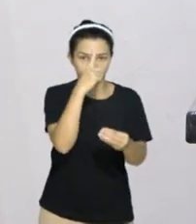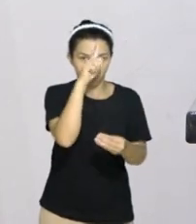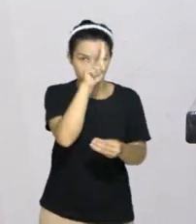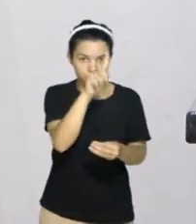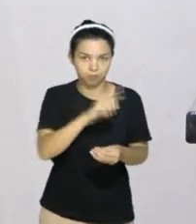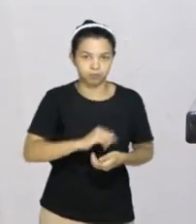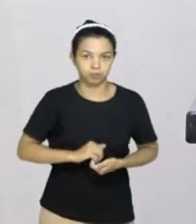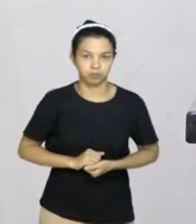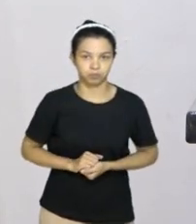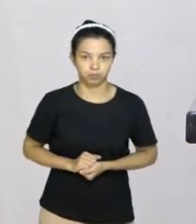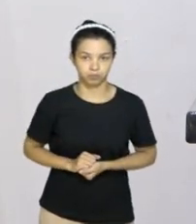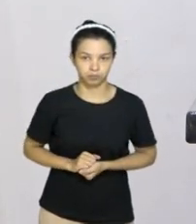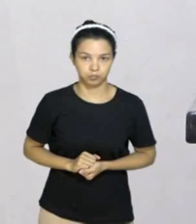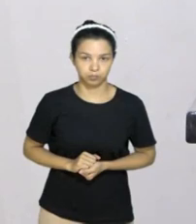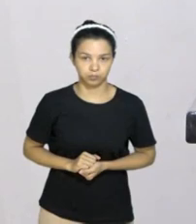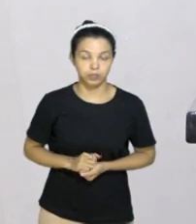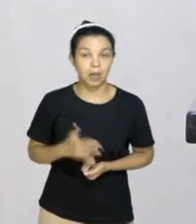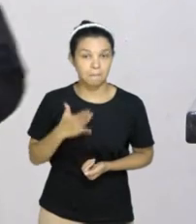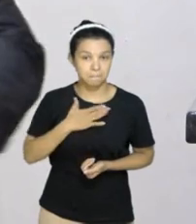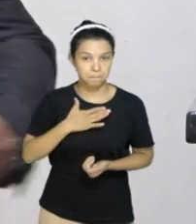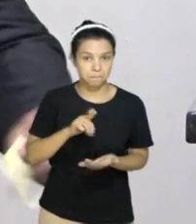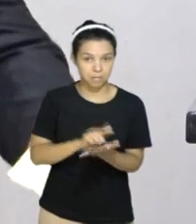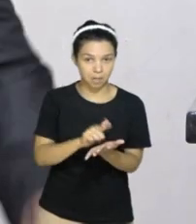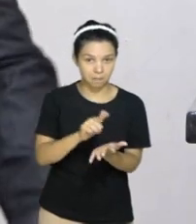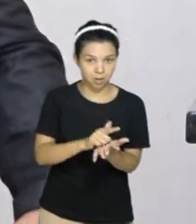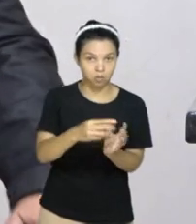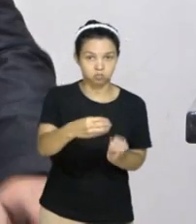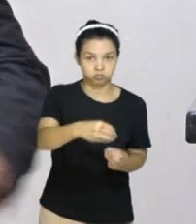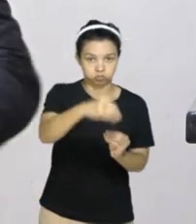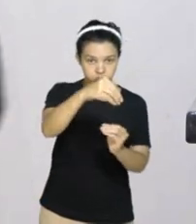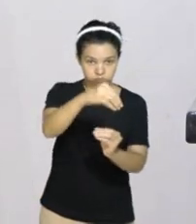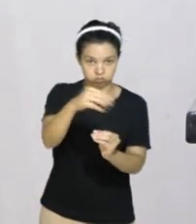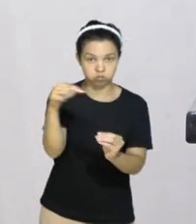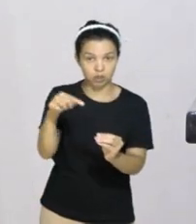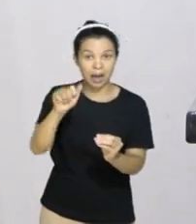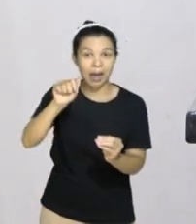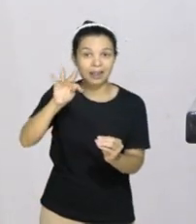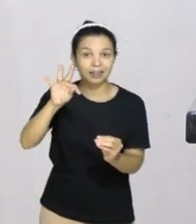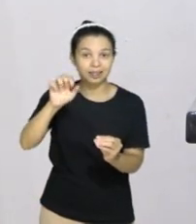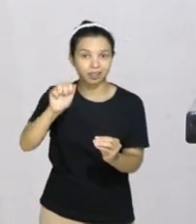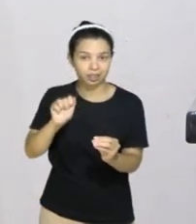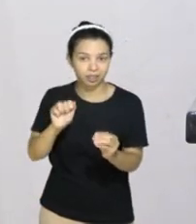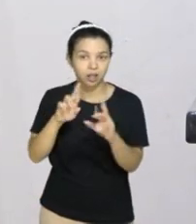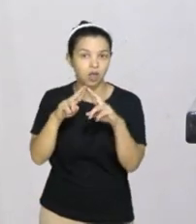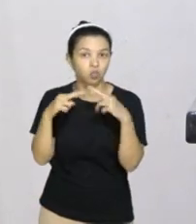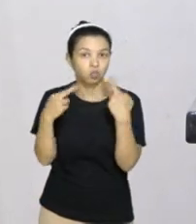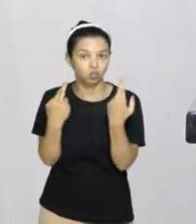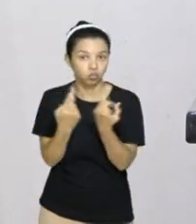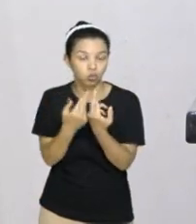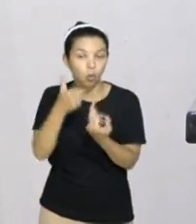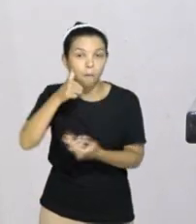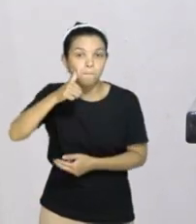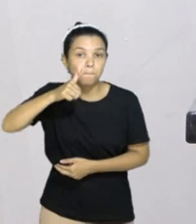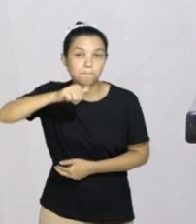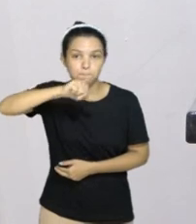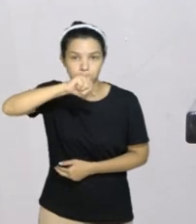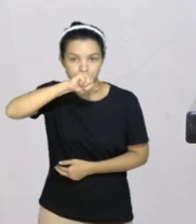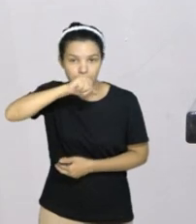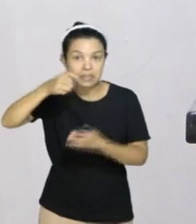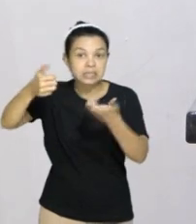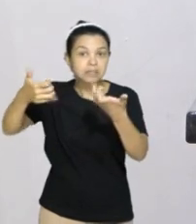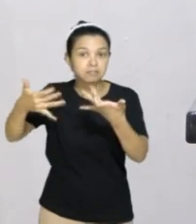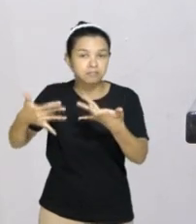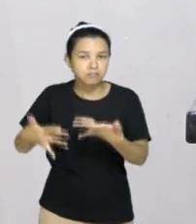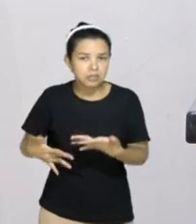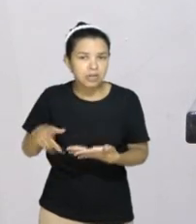eu tô aqui na minha mão juntamente com esse aqui já uma ata de uma reunião onde uma mãe fala da sua da